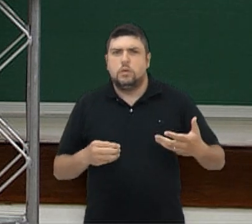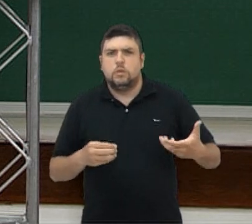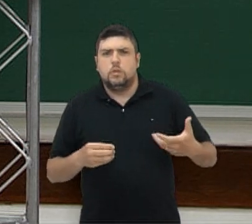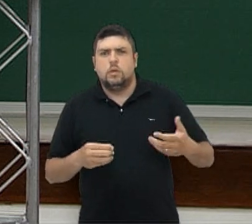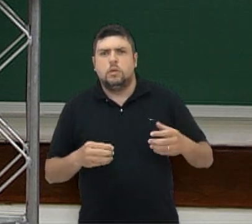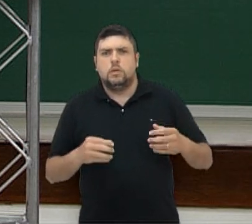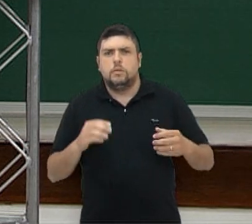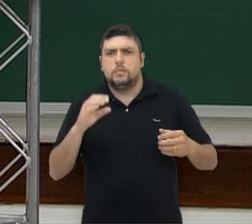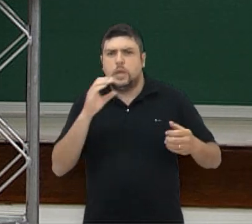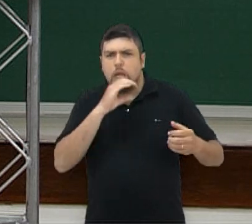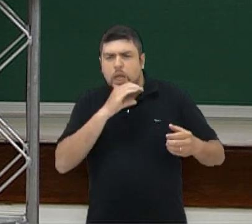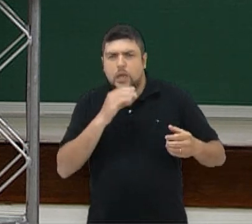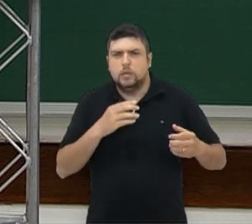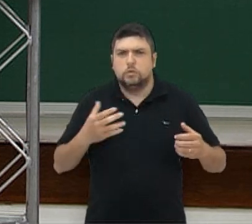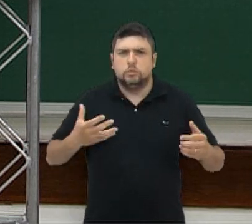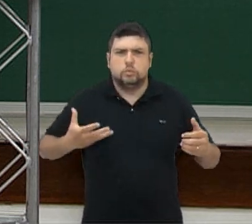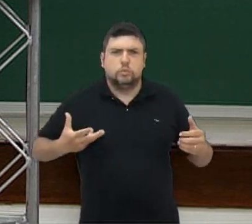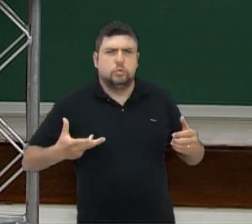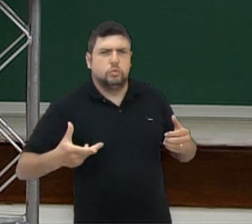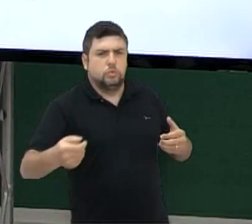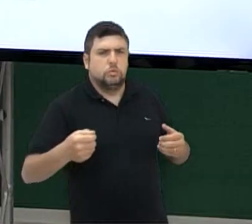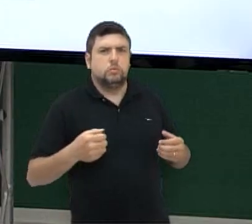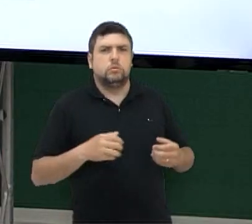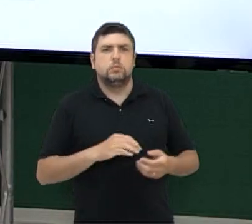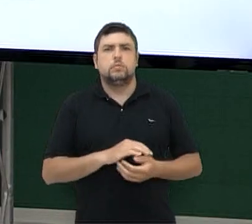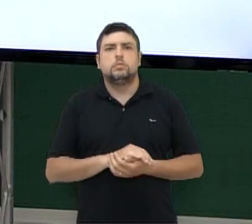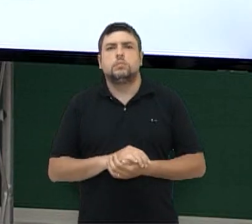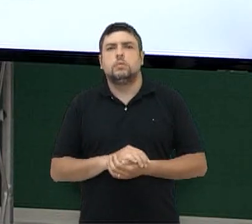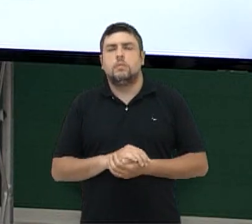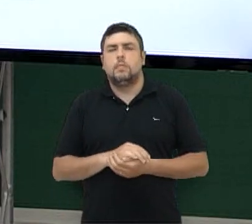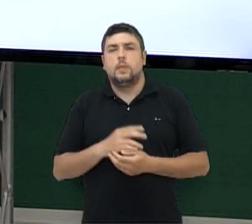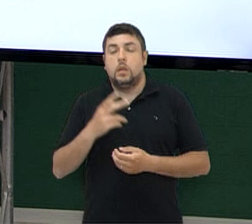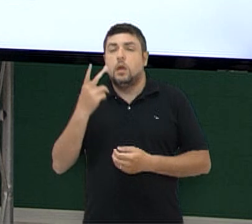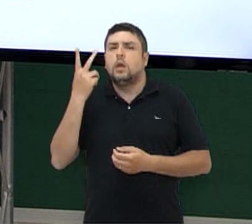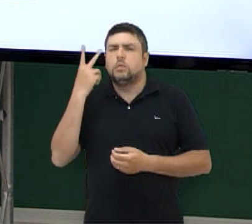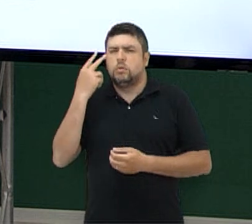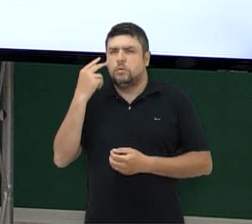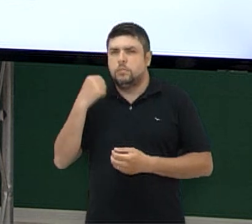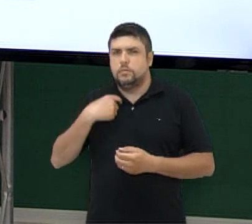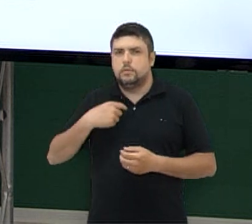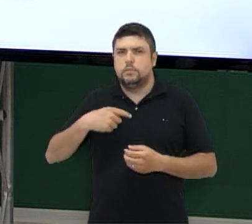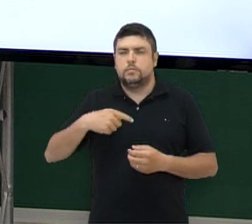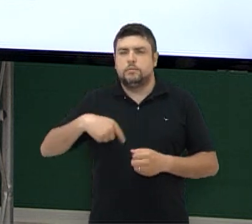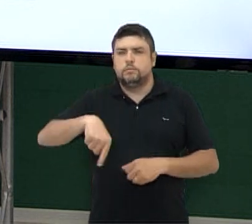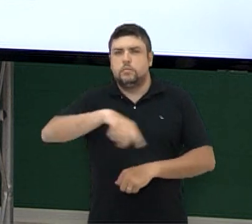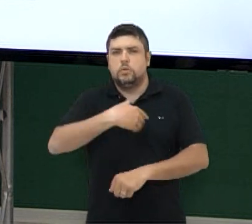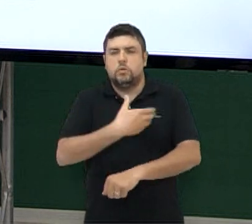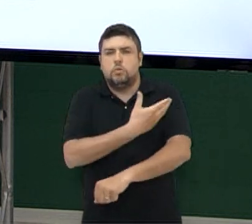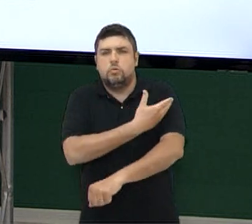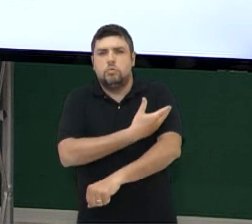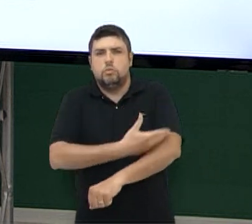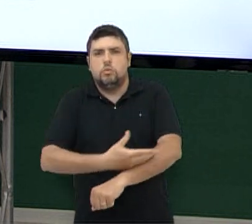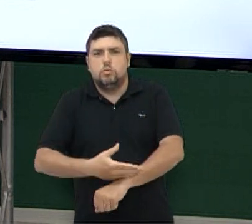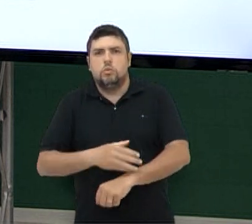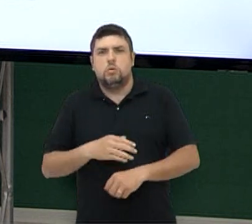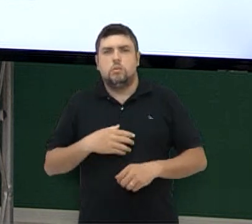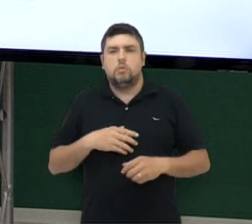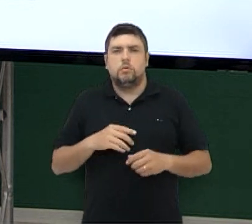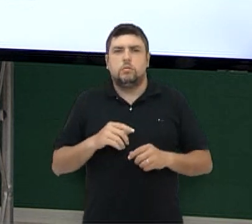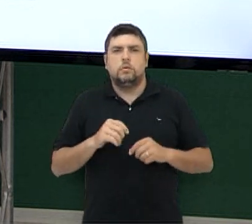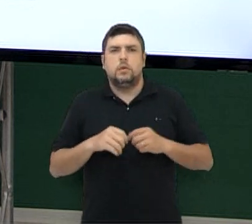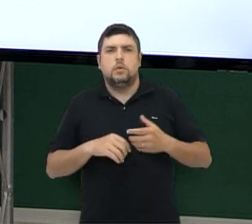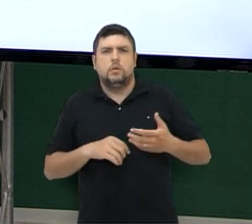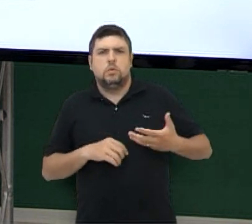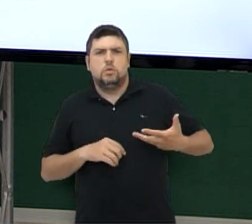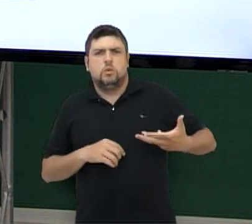importante isso. É muito comum a gente associar movimento acelerado quando a aceleração ela é positiva.